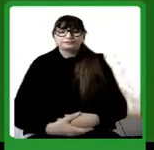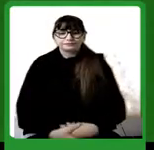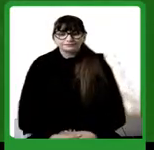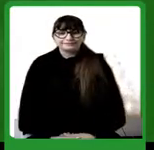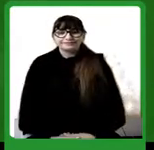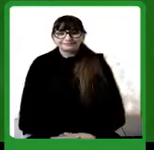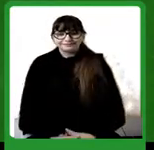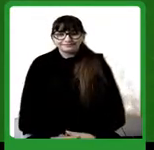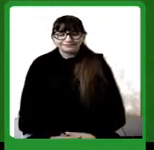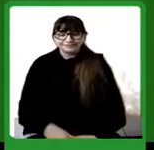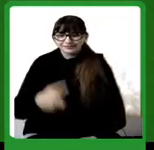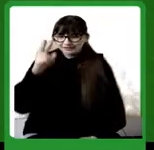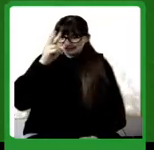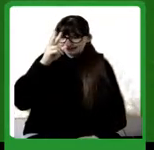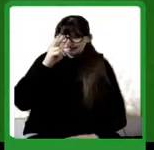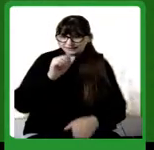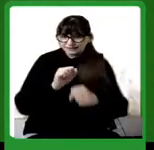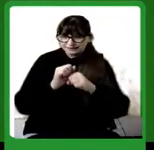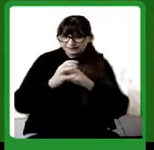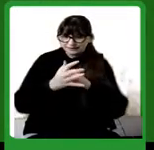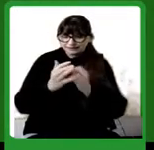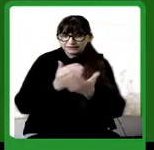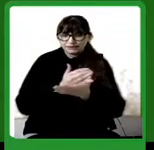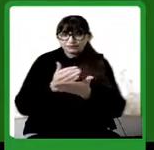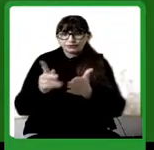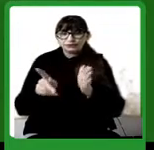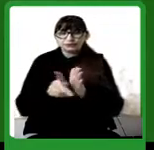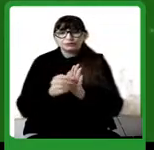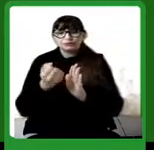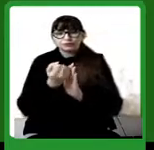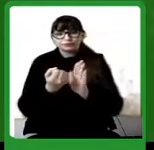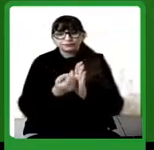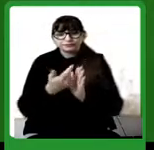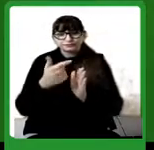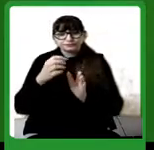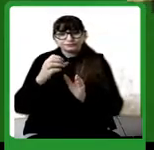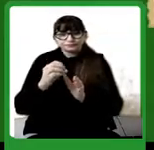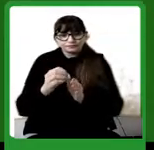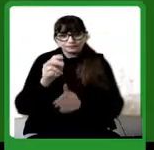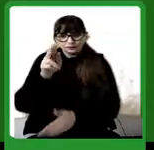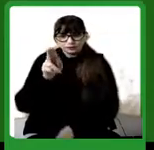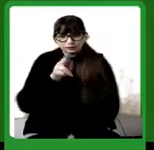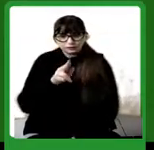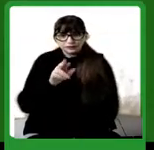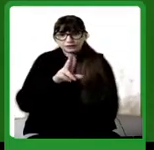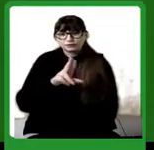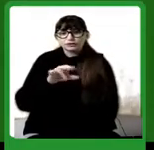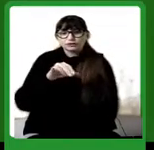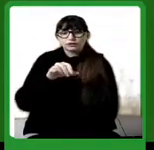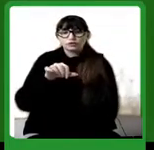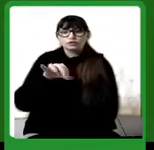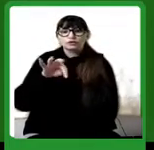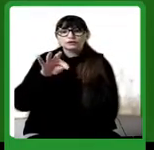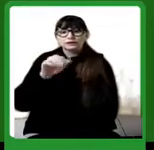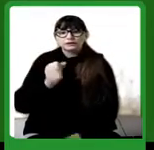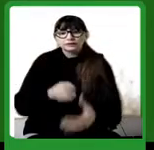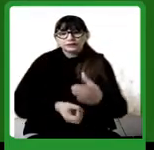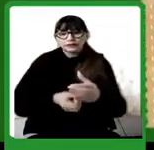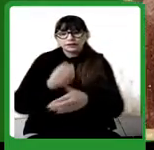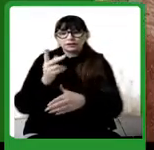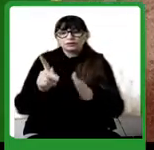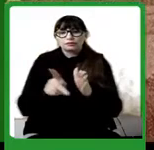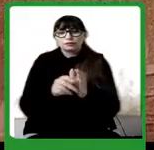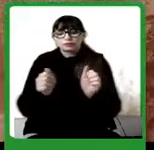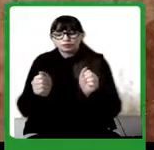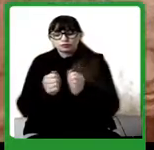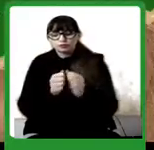A história do Sicredi começou no início do século XX, quando o padre jesuíta Teodoro Amistad fundou com um grupo de agricultores